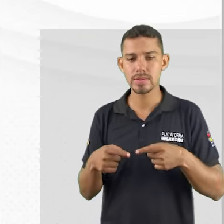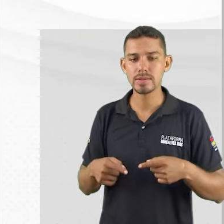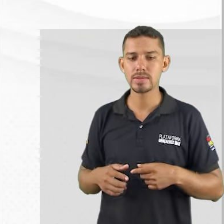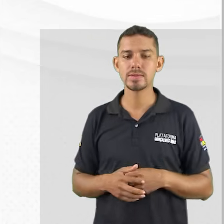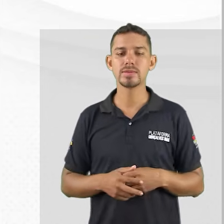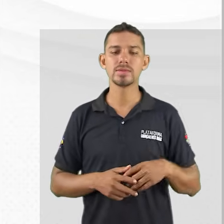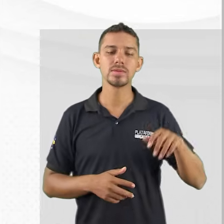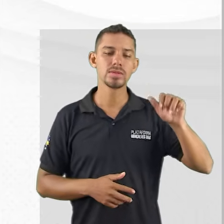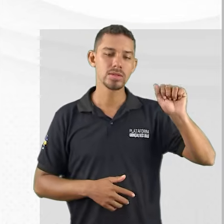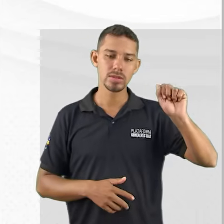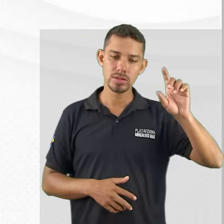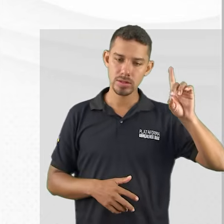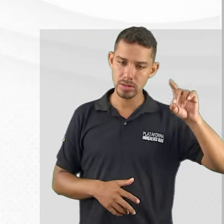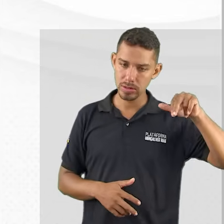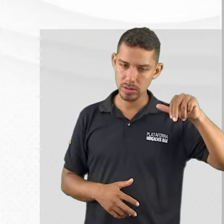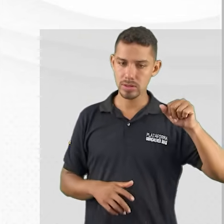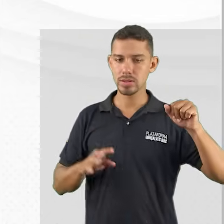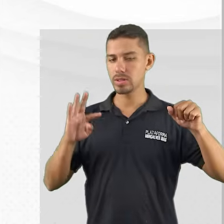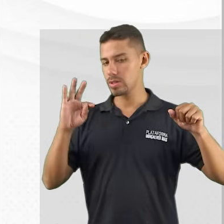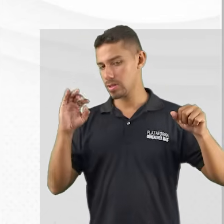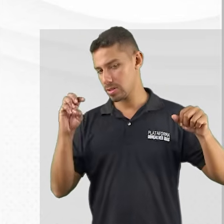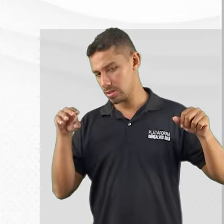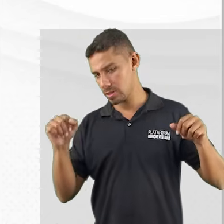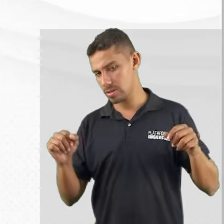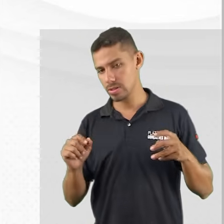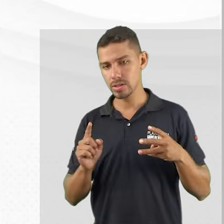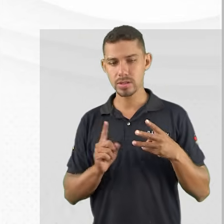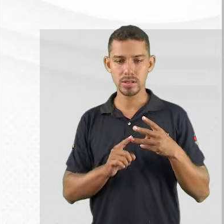a adenina, a timina, a